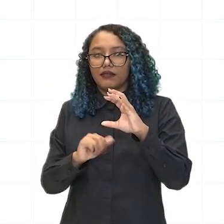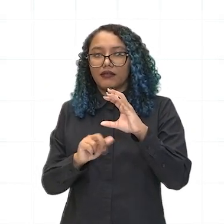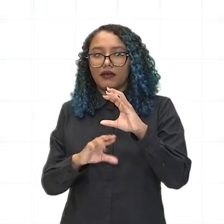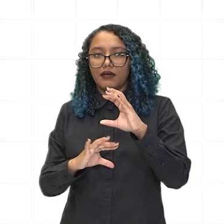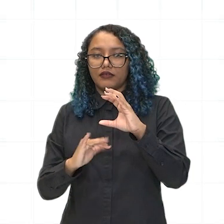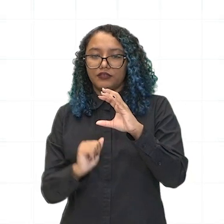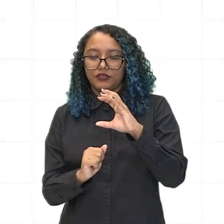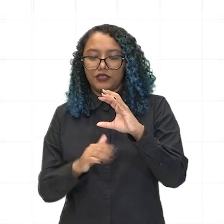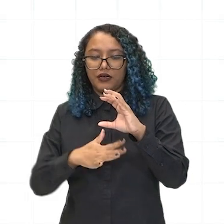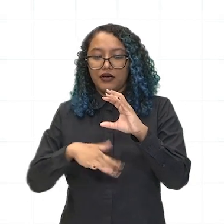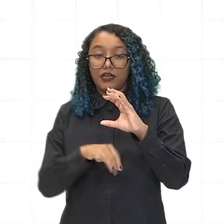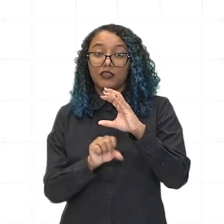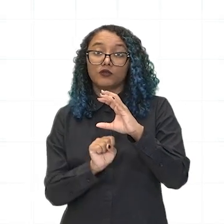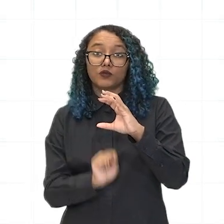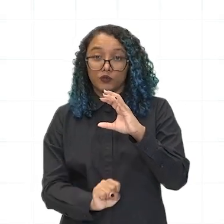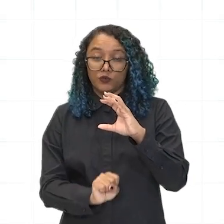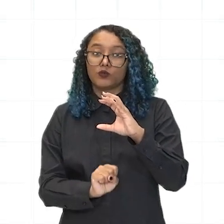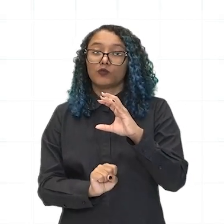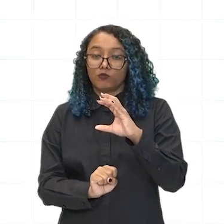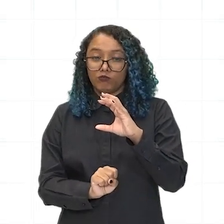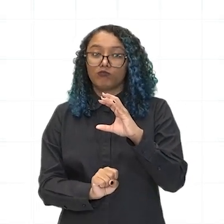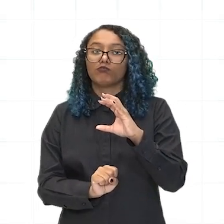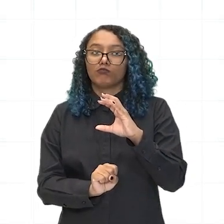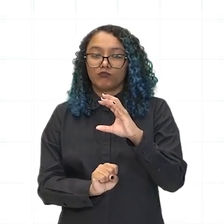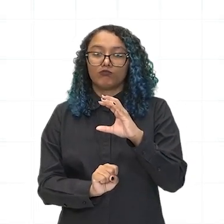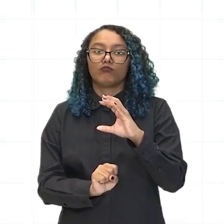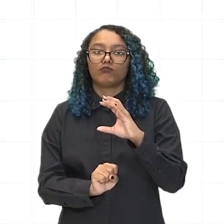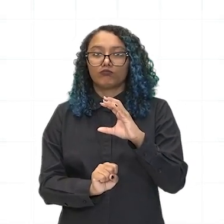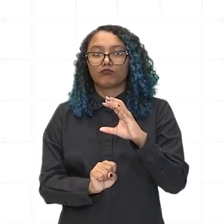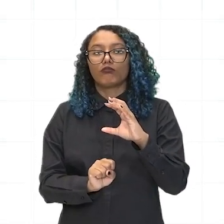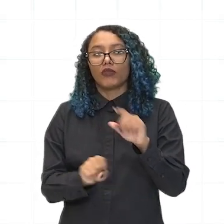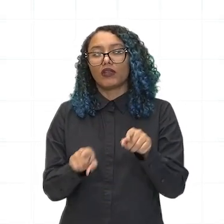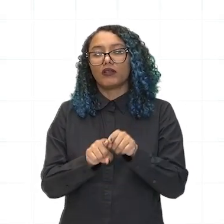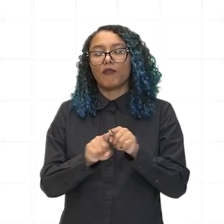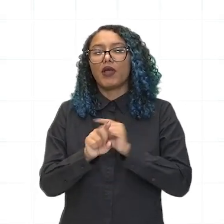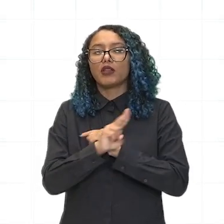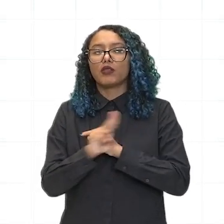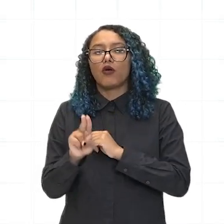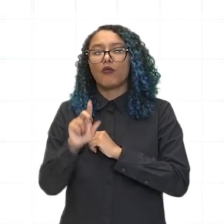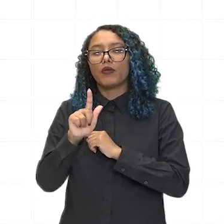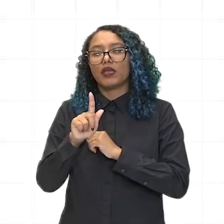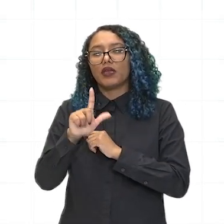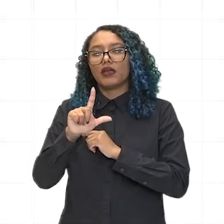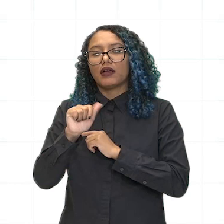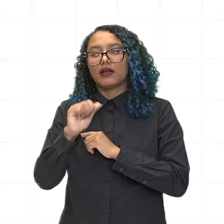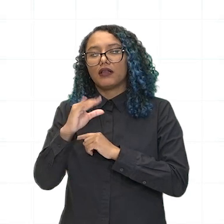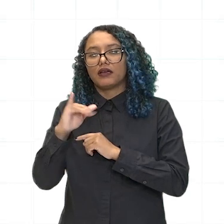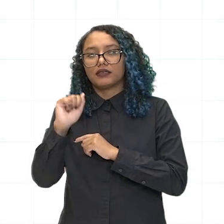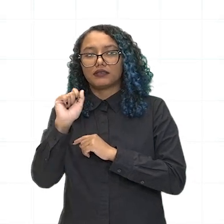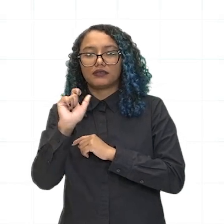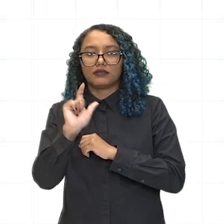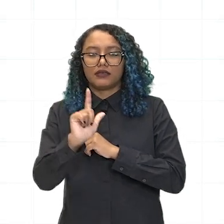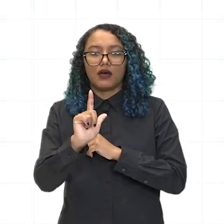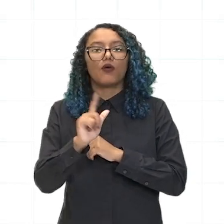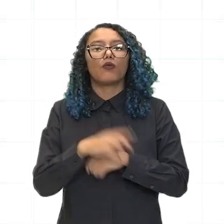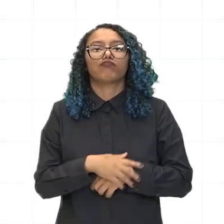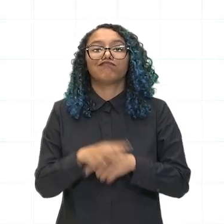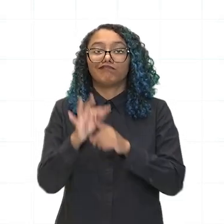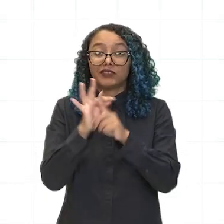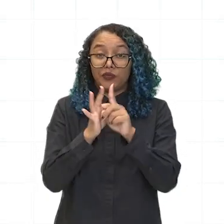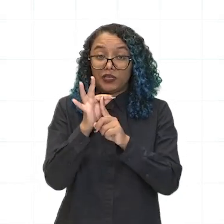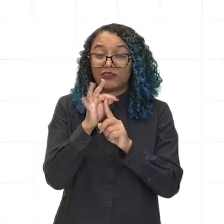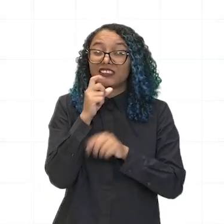na extremidade sul, tá? Também chamada de zona glacial, apresenta